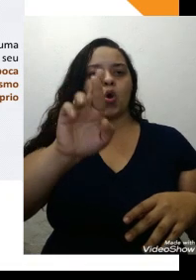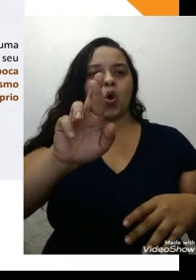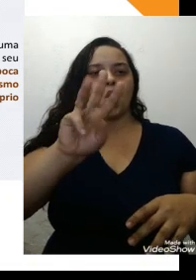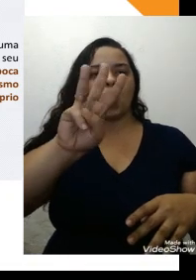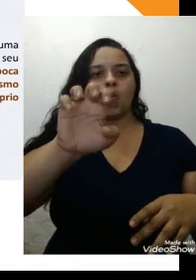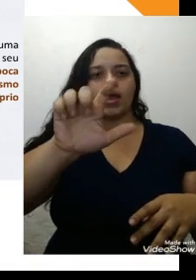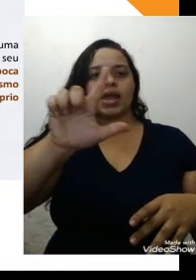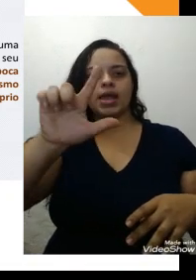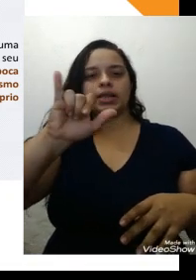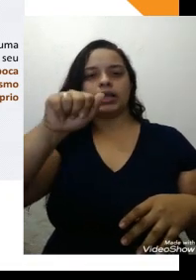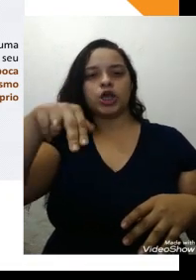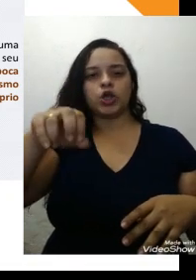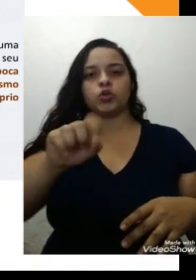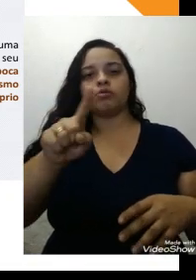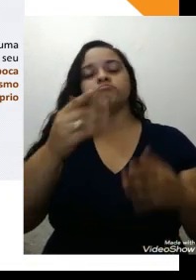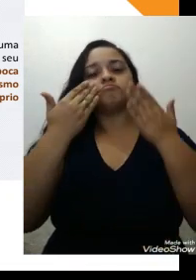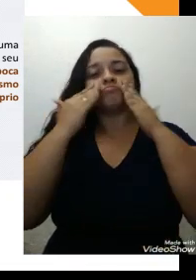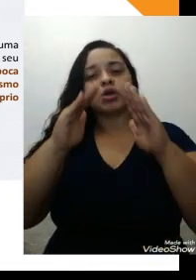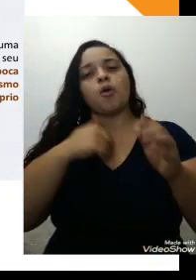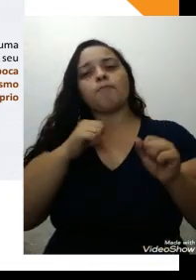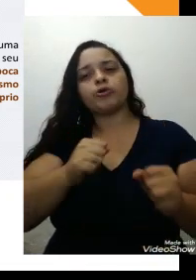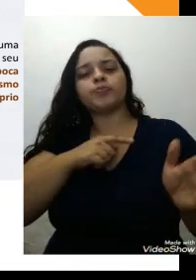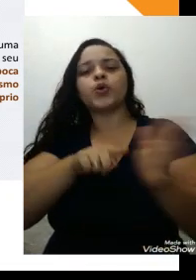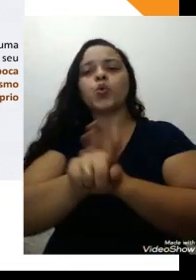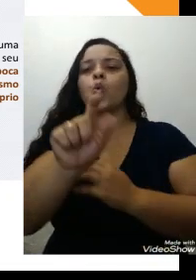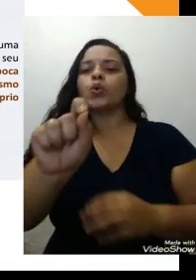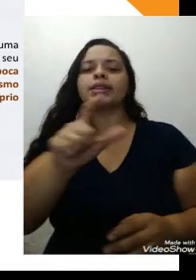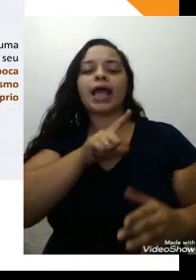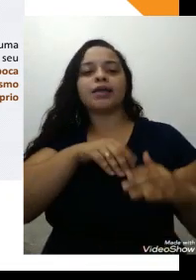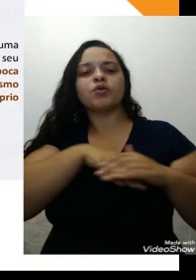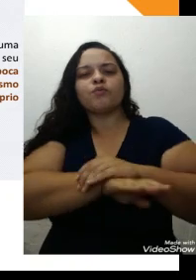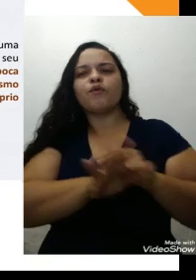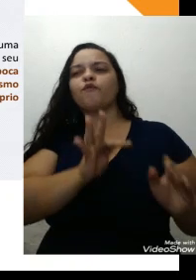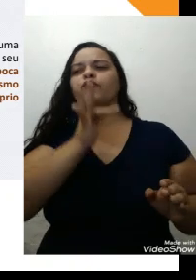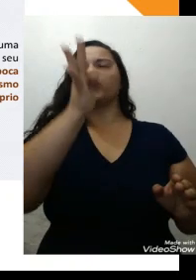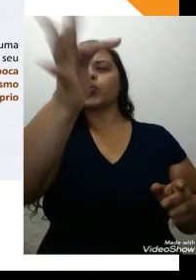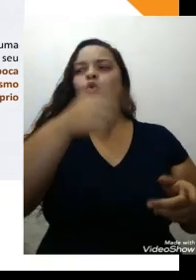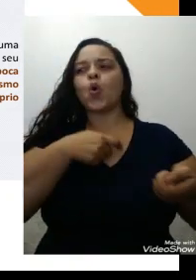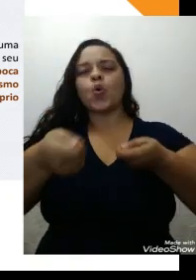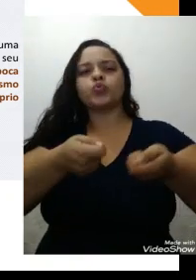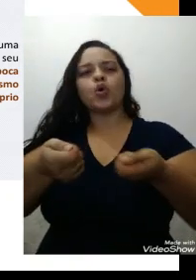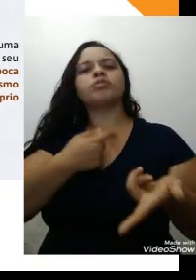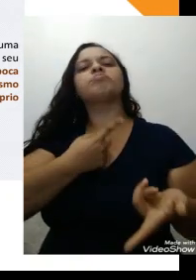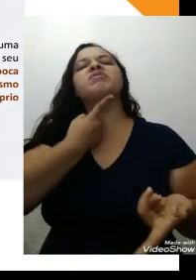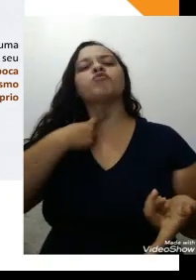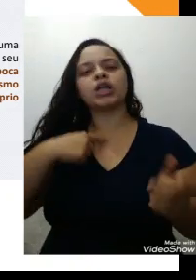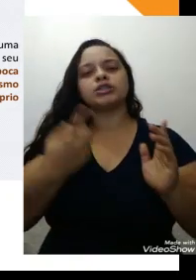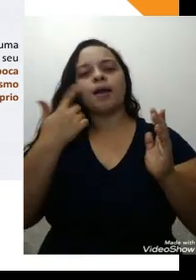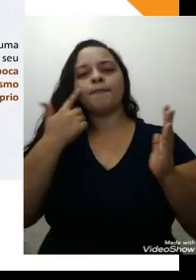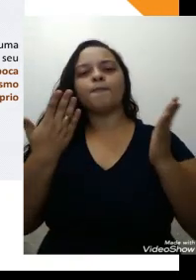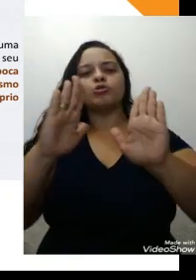orwelliano. Diante desse cenário, cabe perguntar: o que nos reserva o futuro controlado pelo nosso próprio anseio de